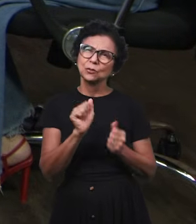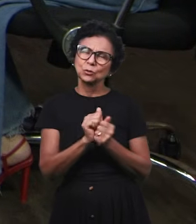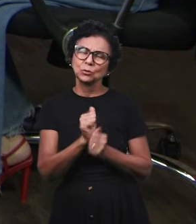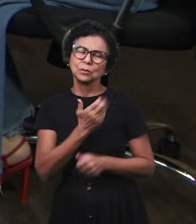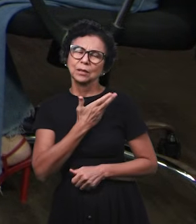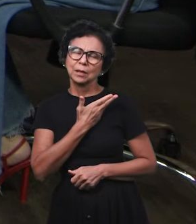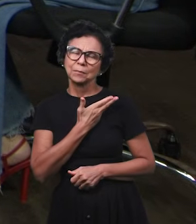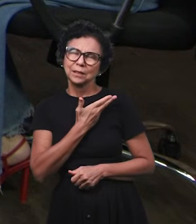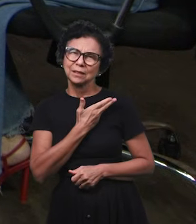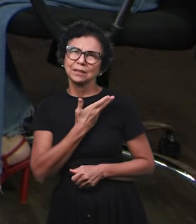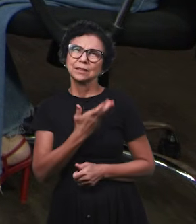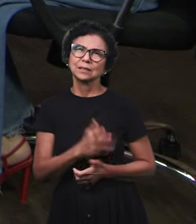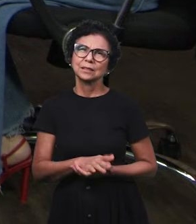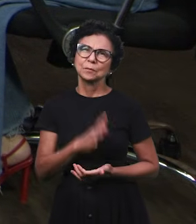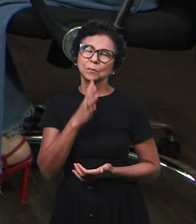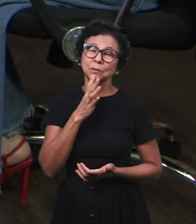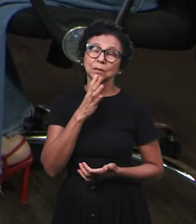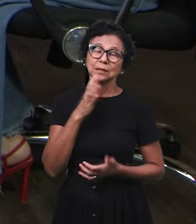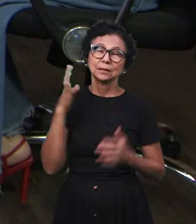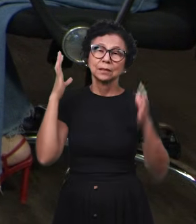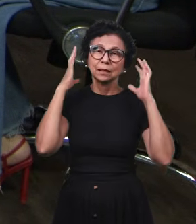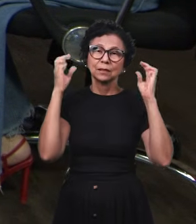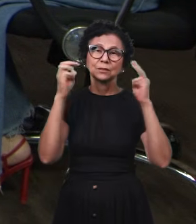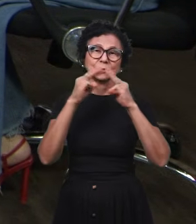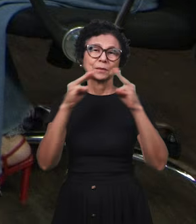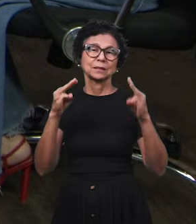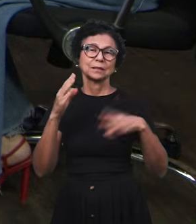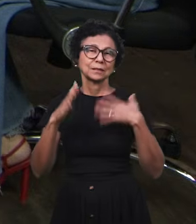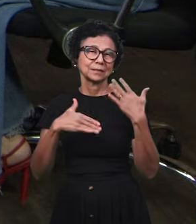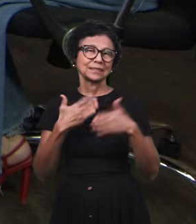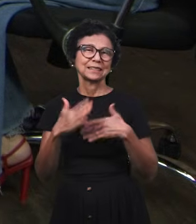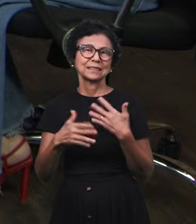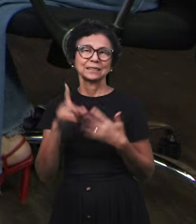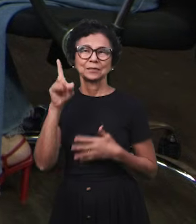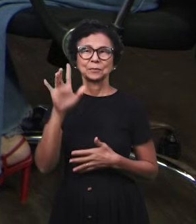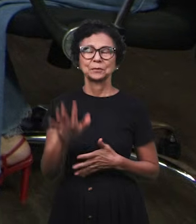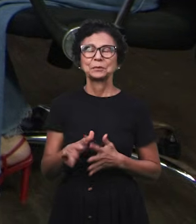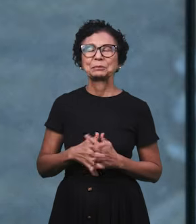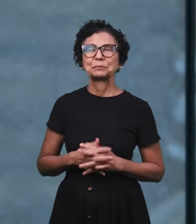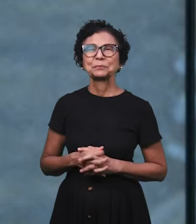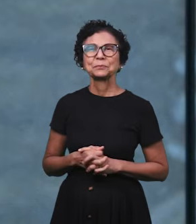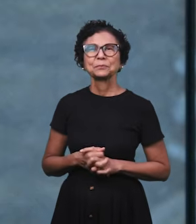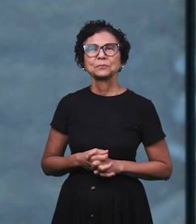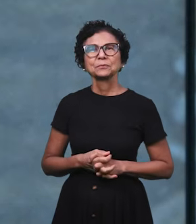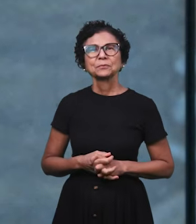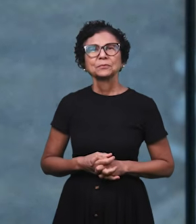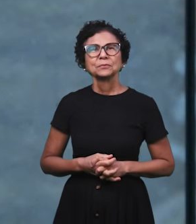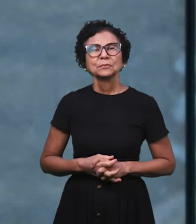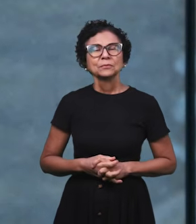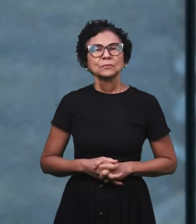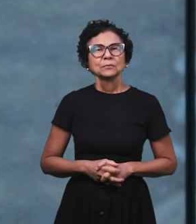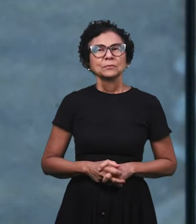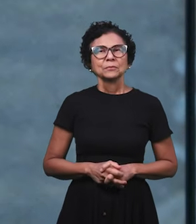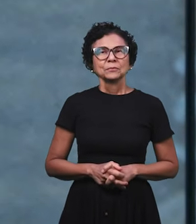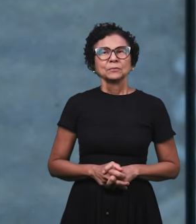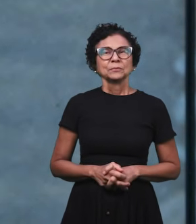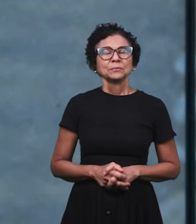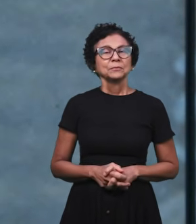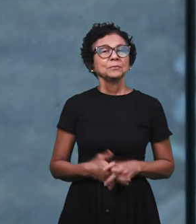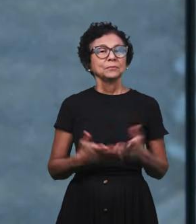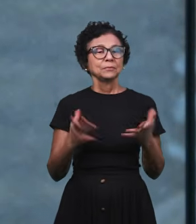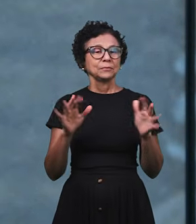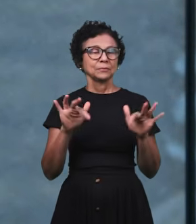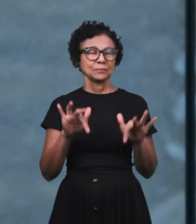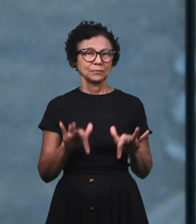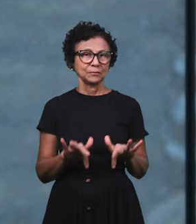né, para conhecerem a Rádio Manaim, uma alegria muito grande, tá certo? Deus abençoe. Muito bem, a gente chega então ao final de mais uma edição